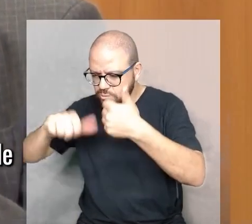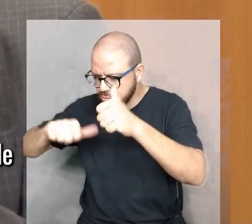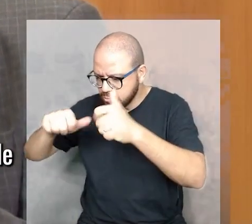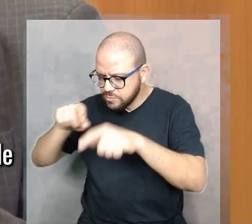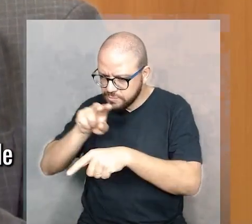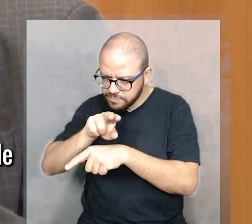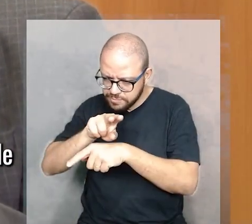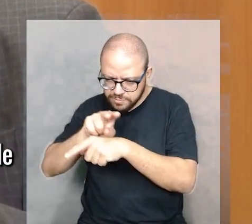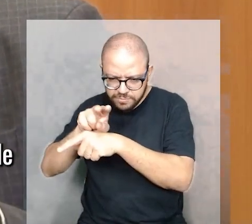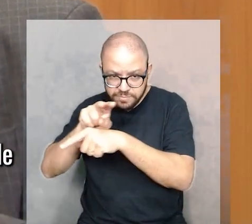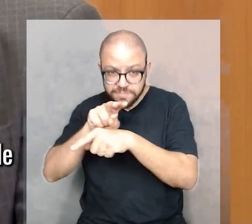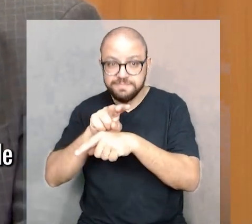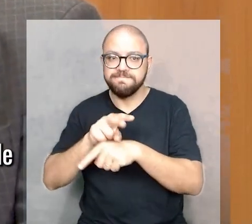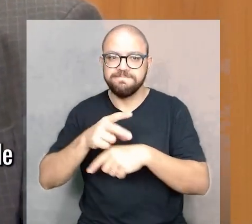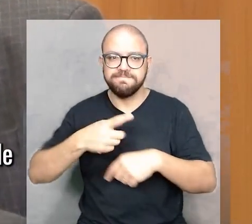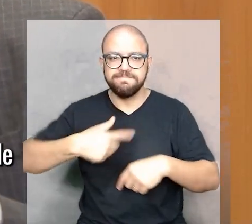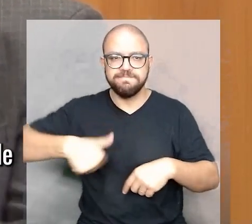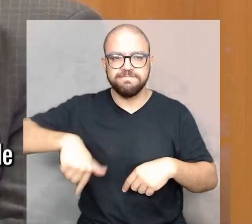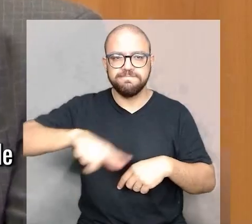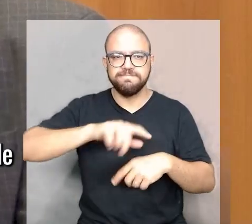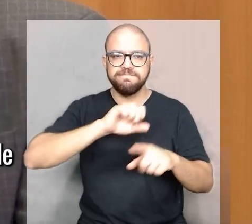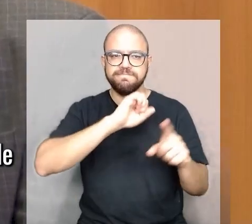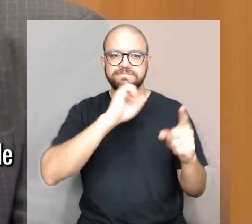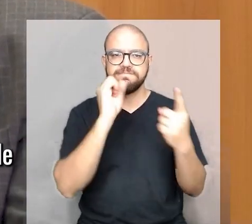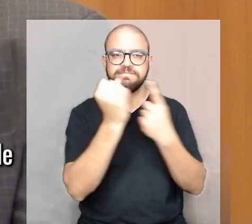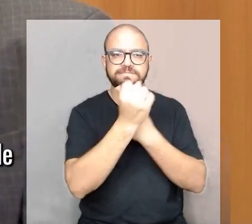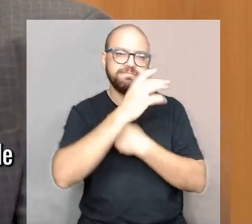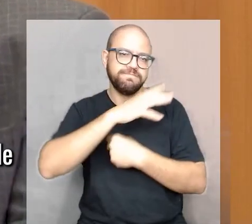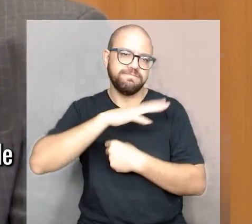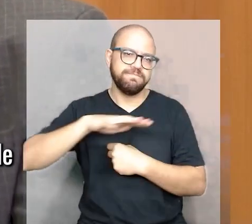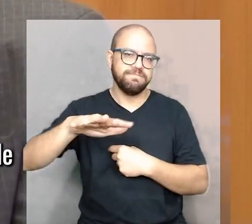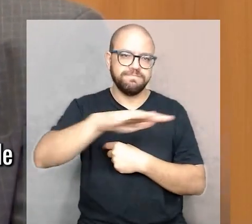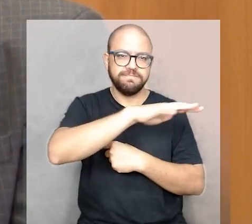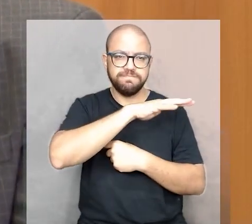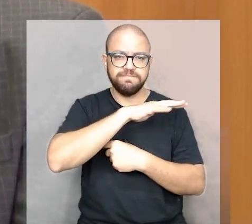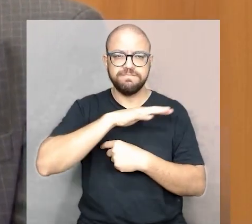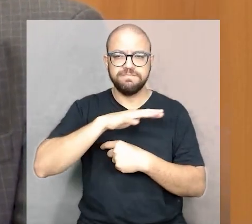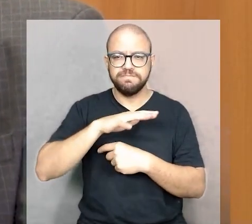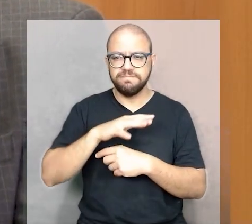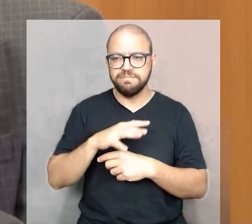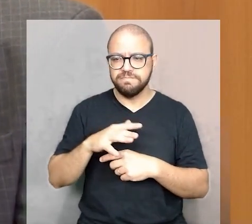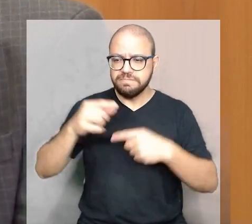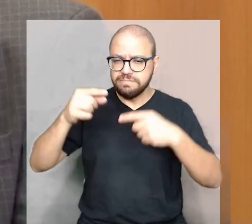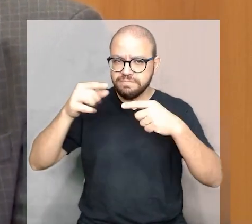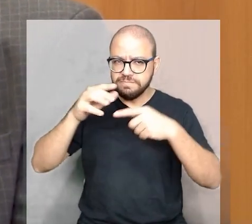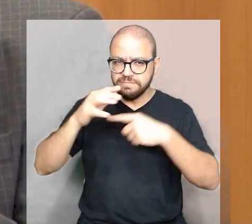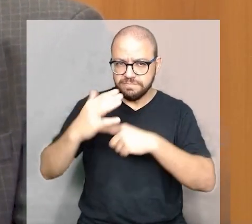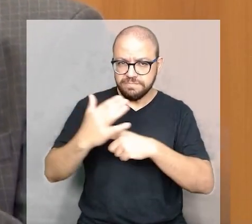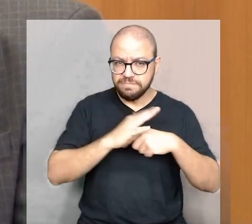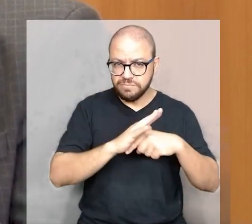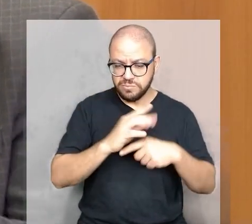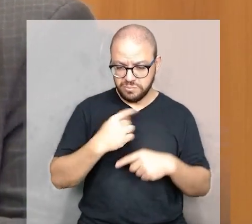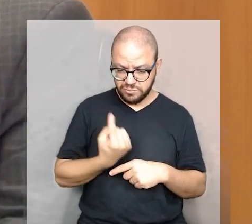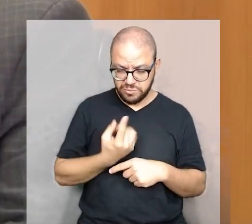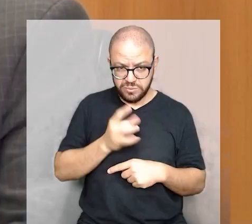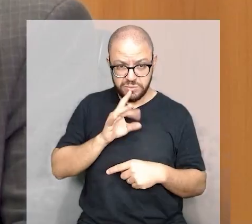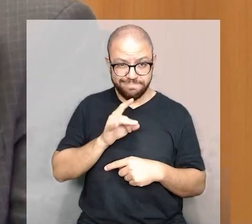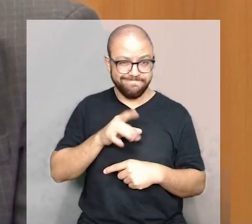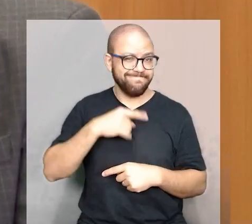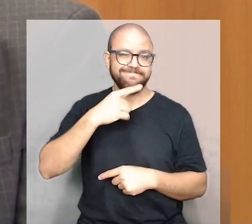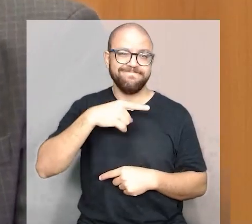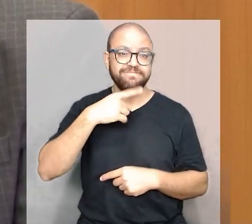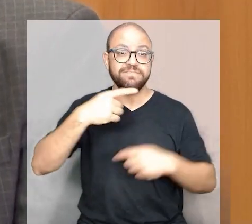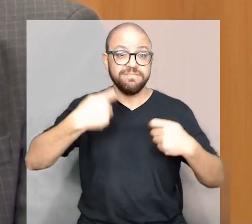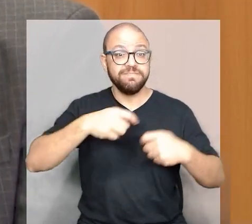temos realmente uma necessidade que a sociedade toda combata. Não adianta a gente sozinho combater, que não